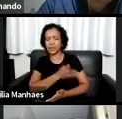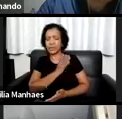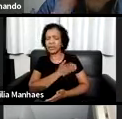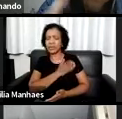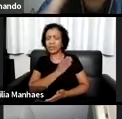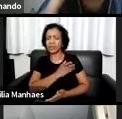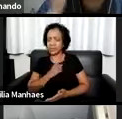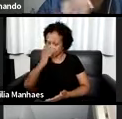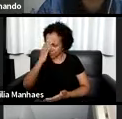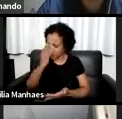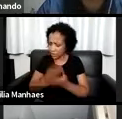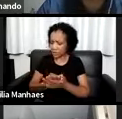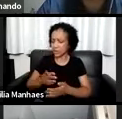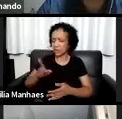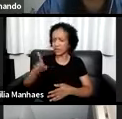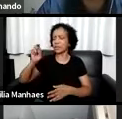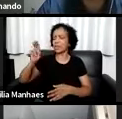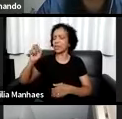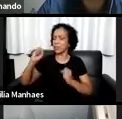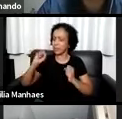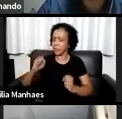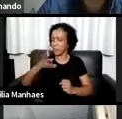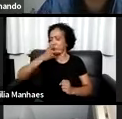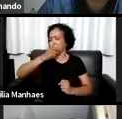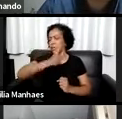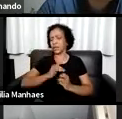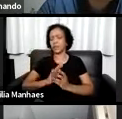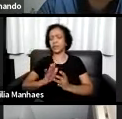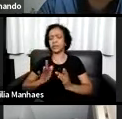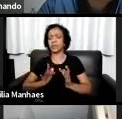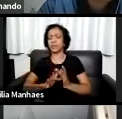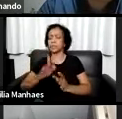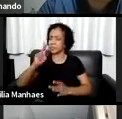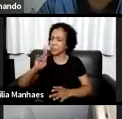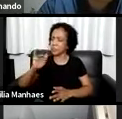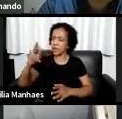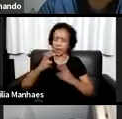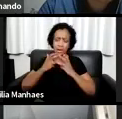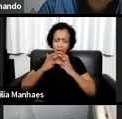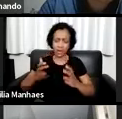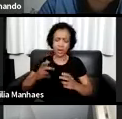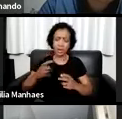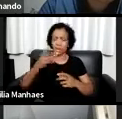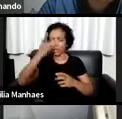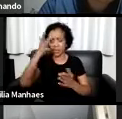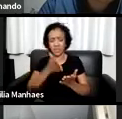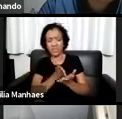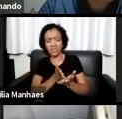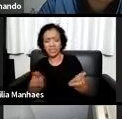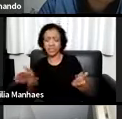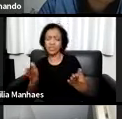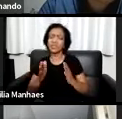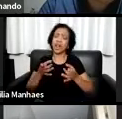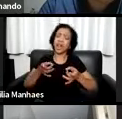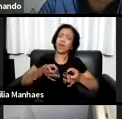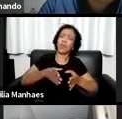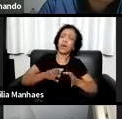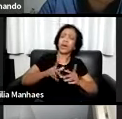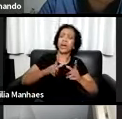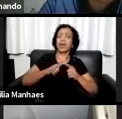eles, essas pessoas também possam ser salvos. Pai querido, clamamos por aqueles que se desviaram, aqueles que se afastaram do Senhor,